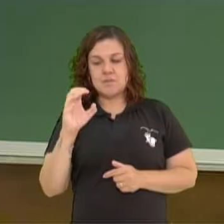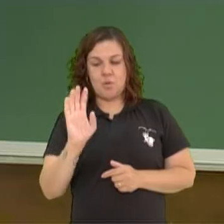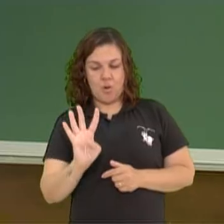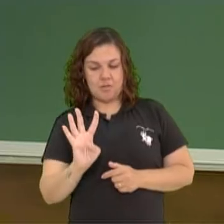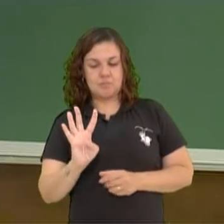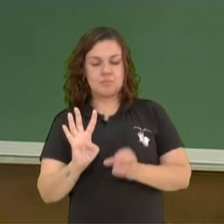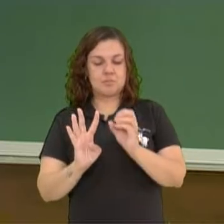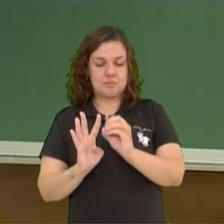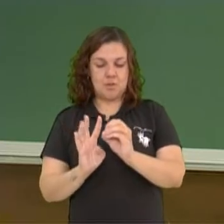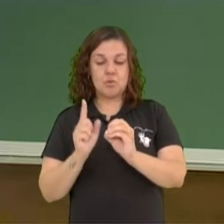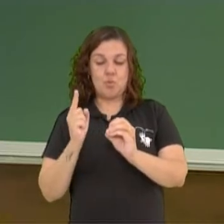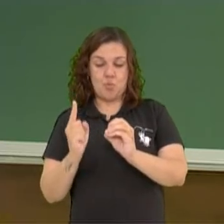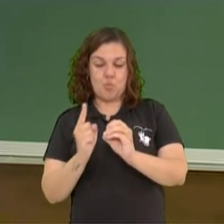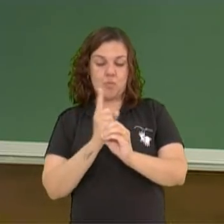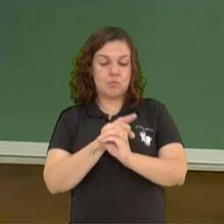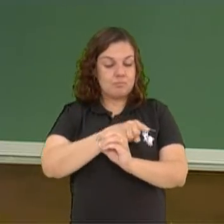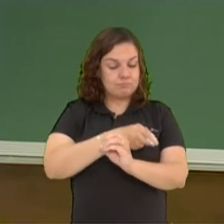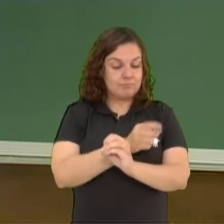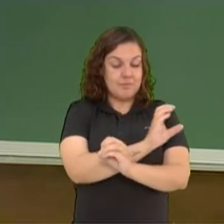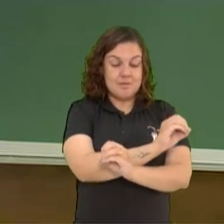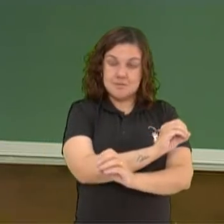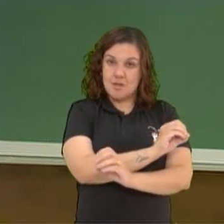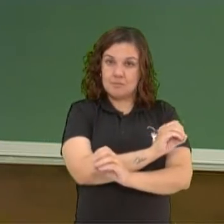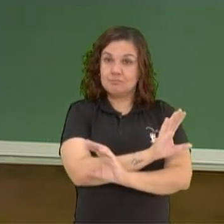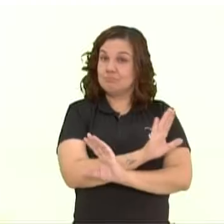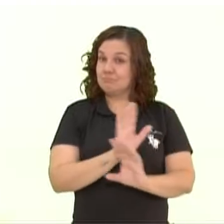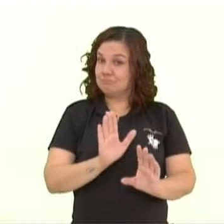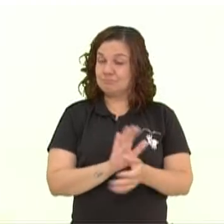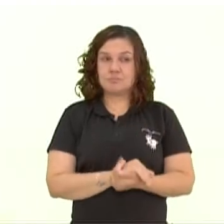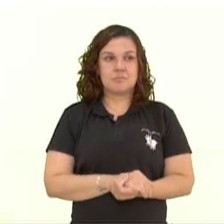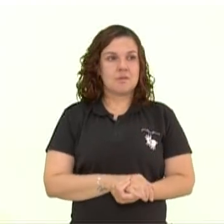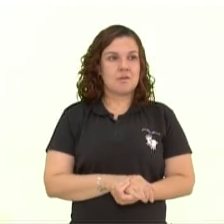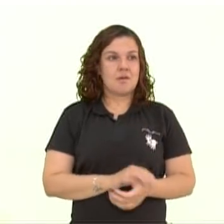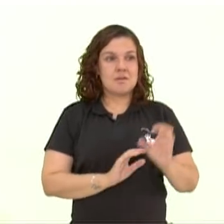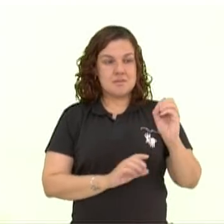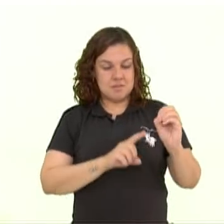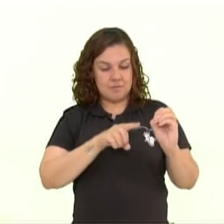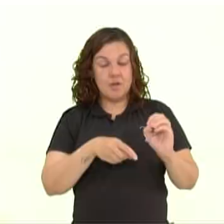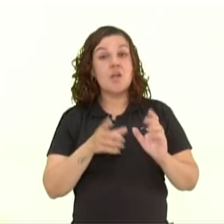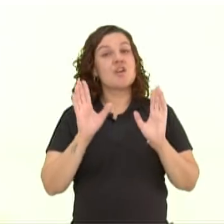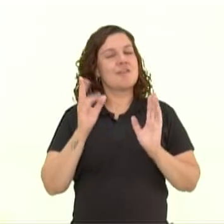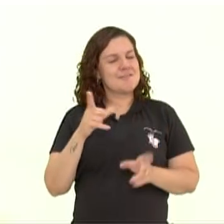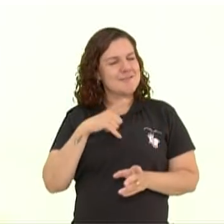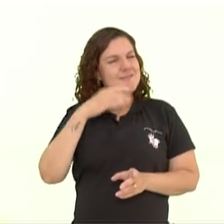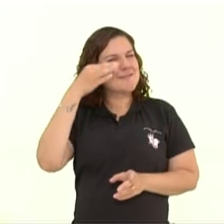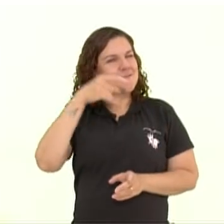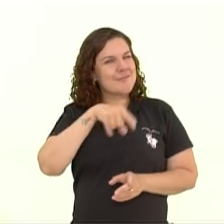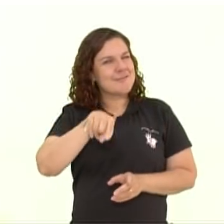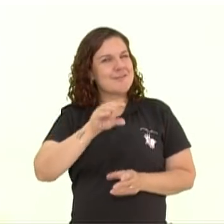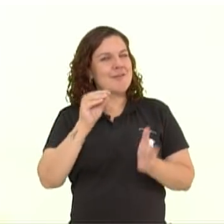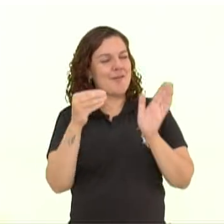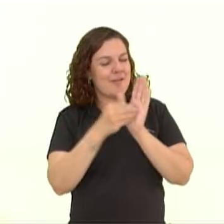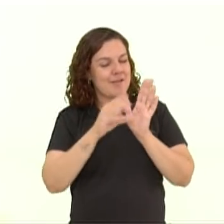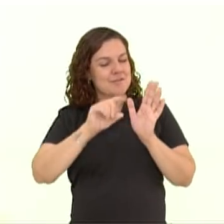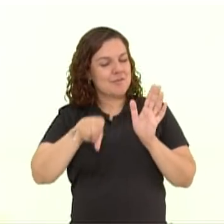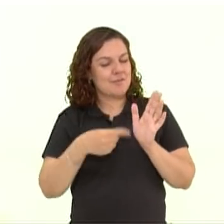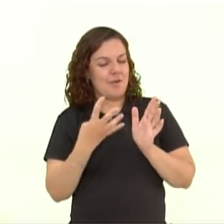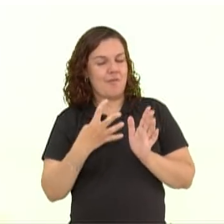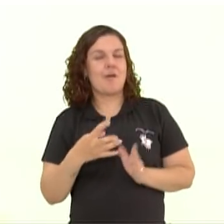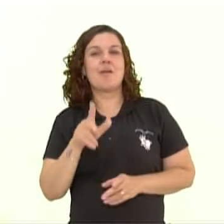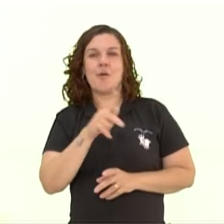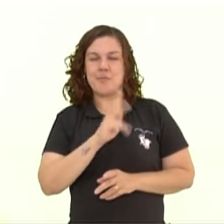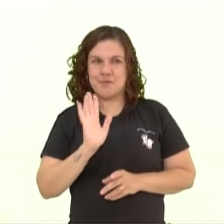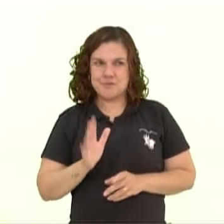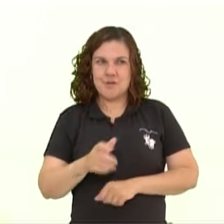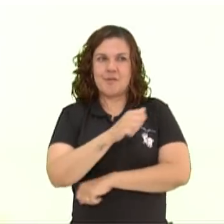é 0,04. Tenho certeza que alguém já colocou aí 0,4 o resultado, né? Eu sei, a professora também já